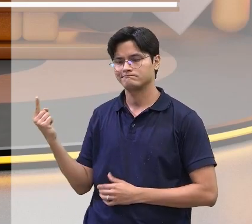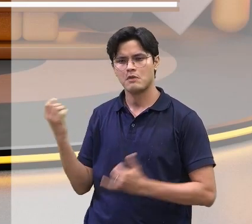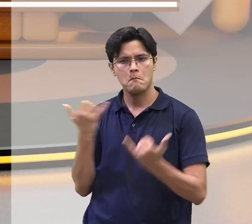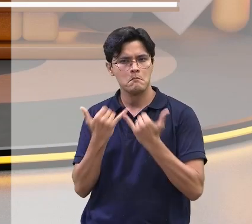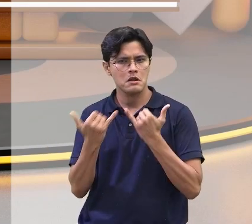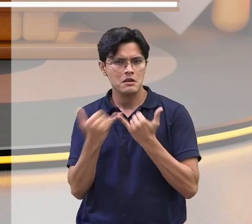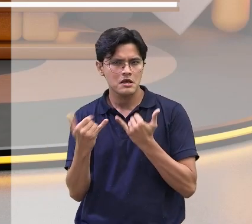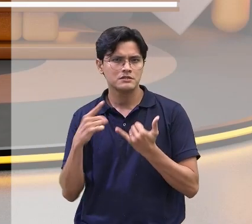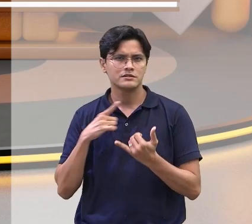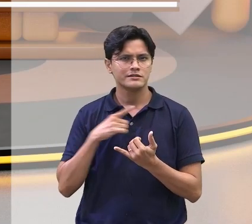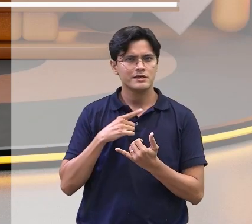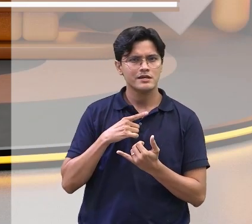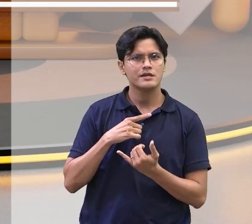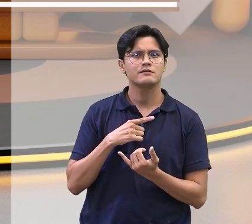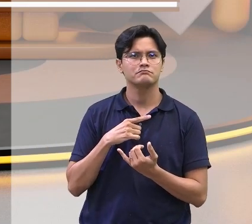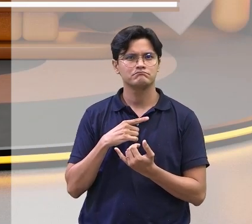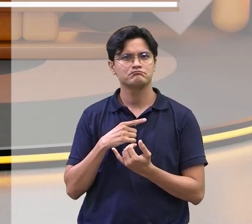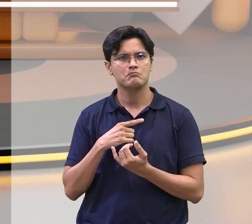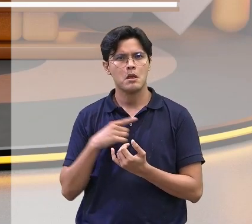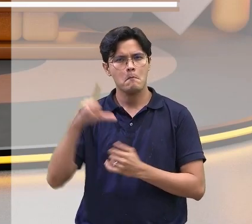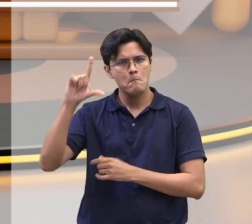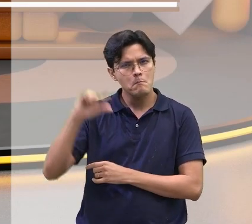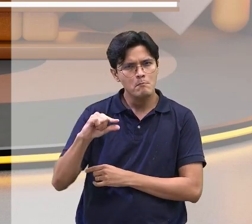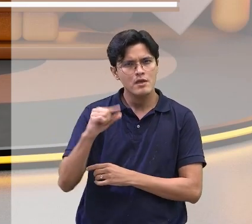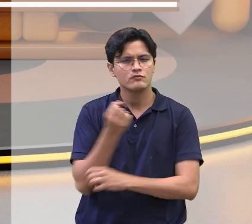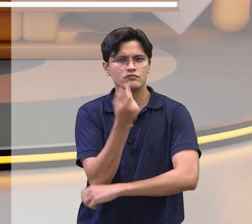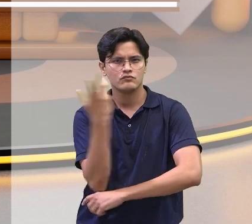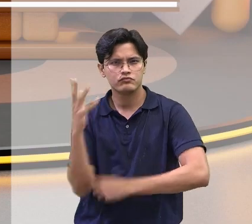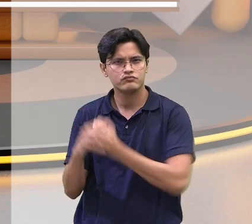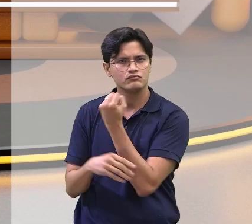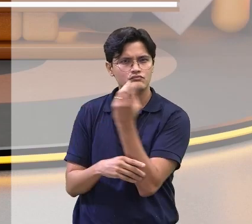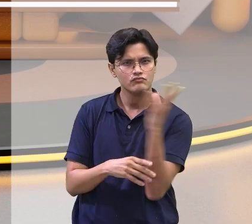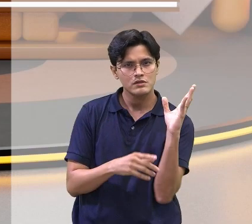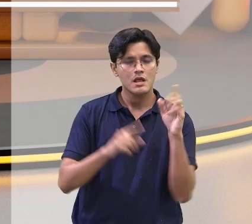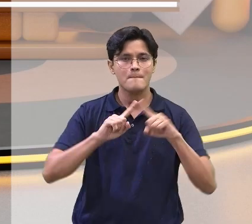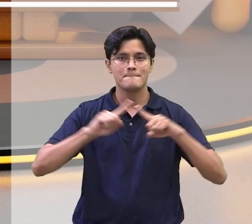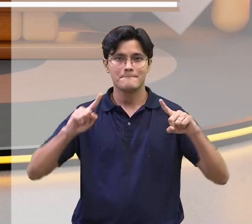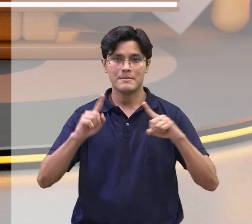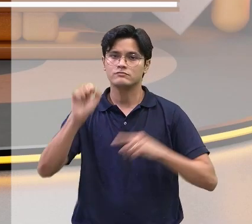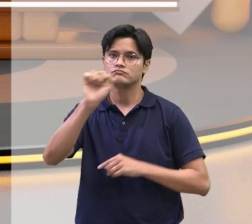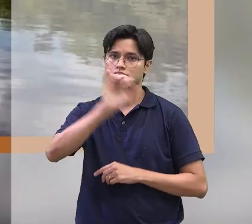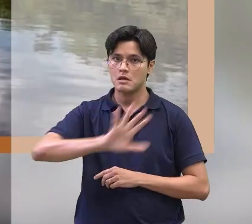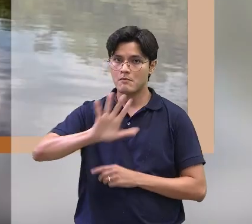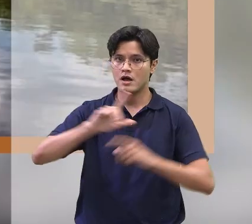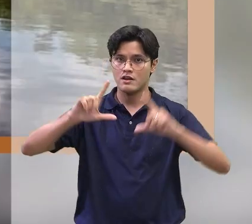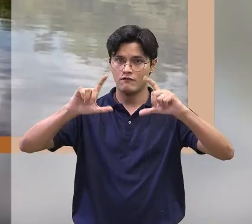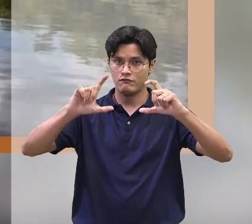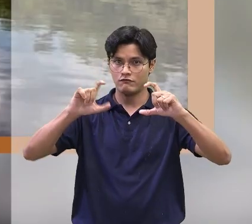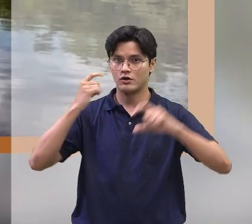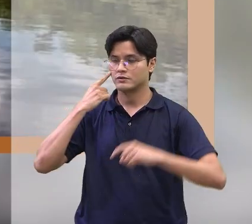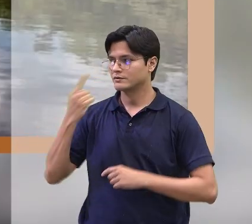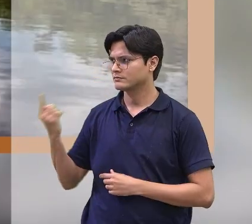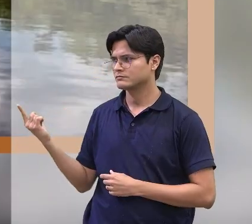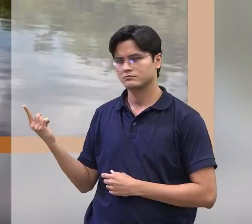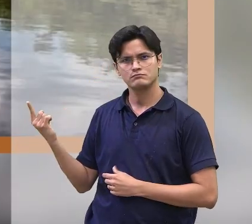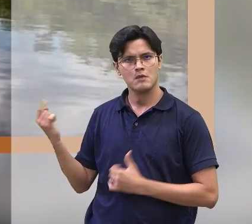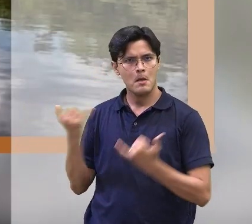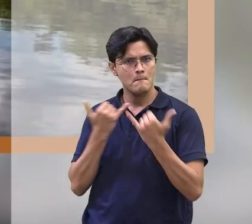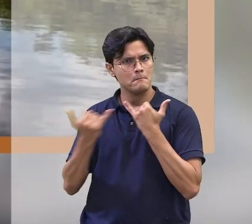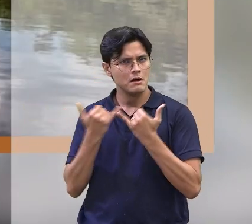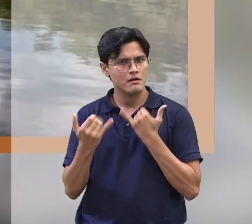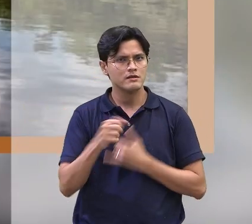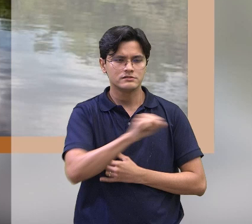com menos vegetação, está com aquela vegetação densa, mas olha essa primeira imagem aqui. Ela parece muito com a